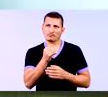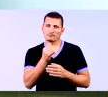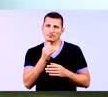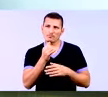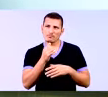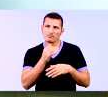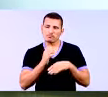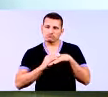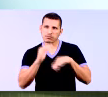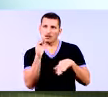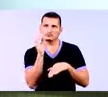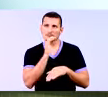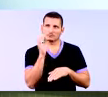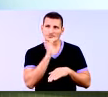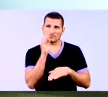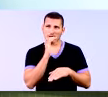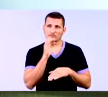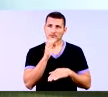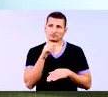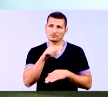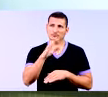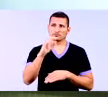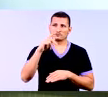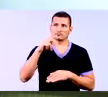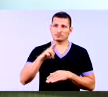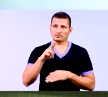a velocidade, a capacidade daquele processador